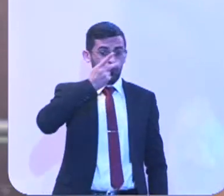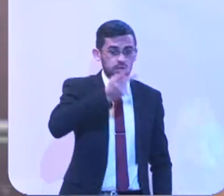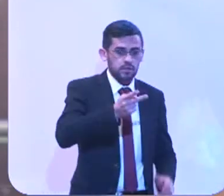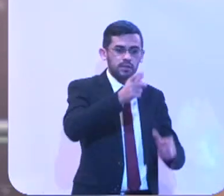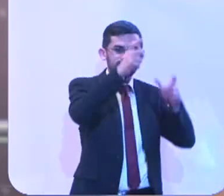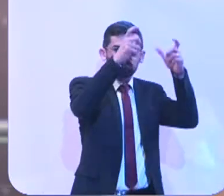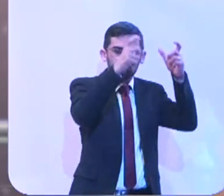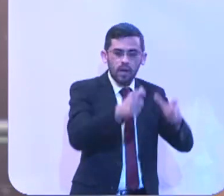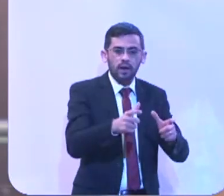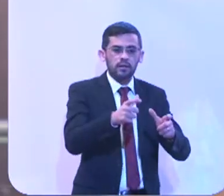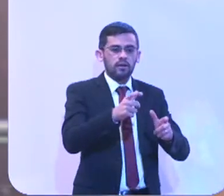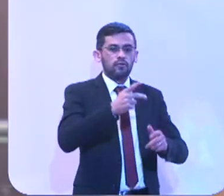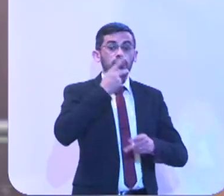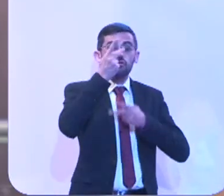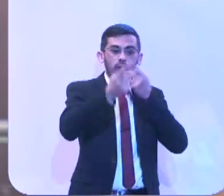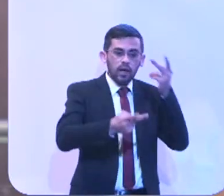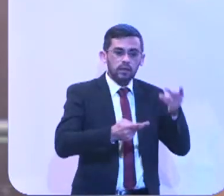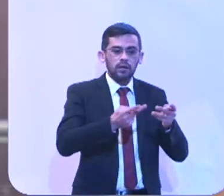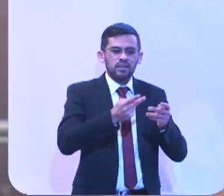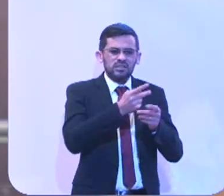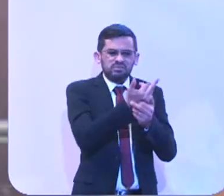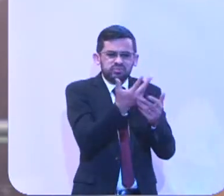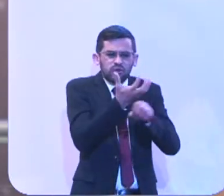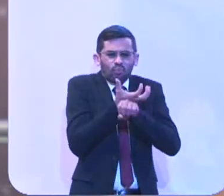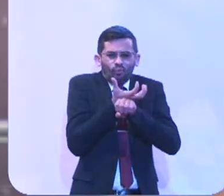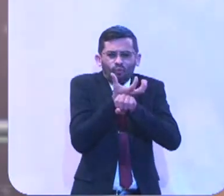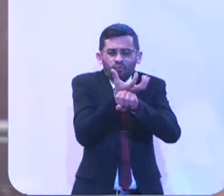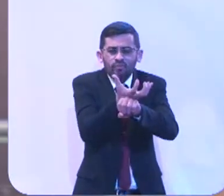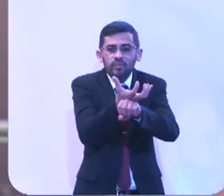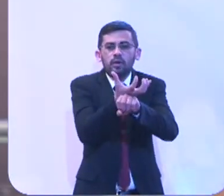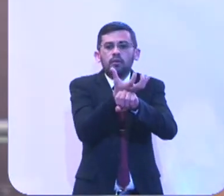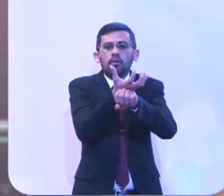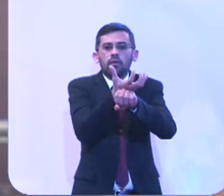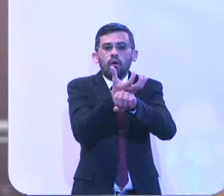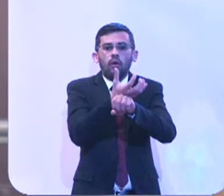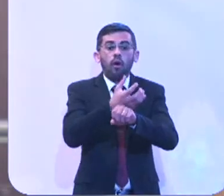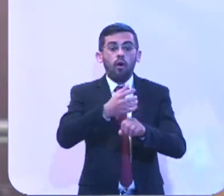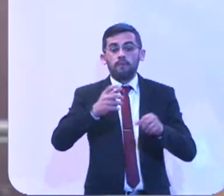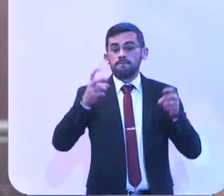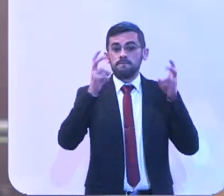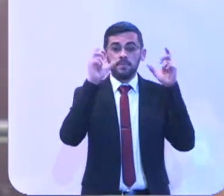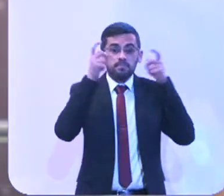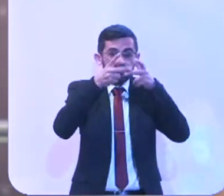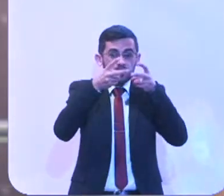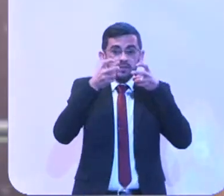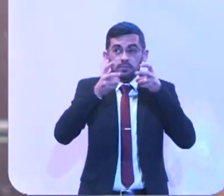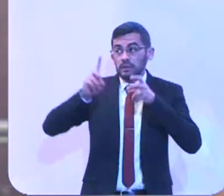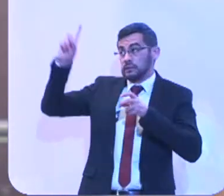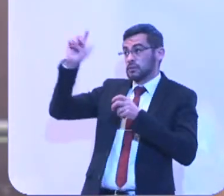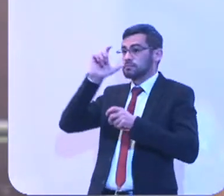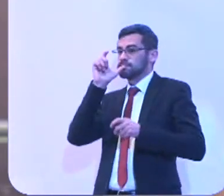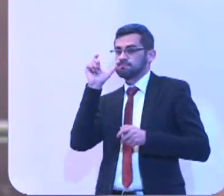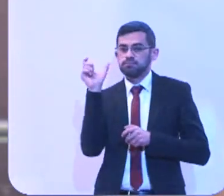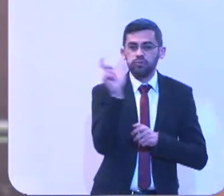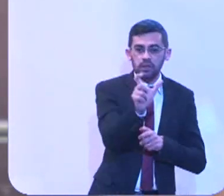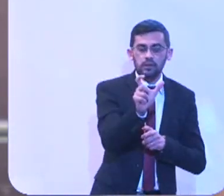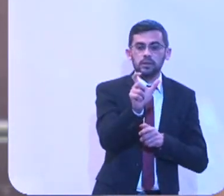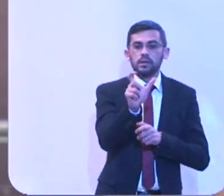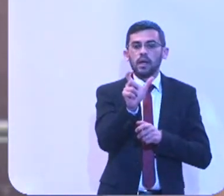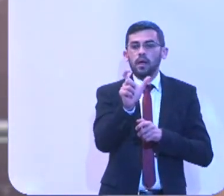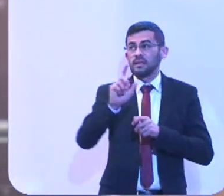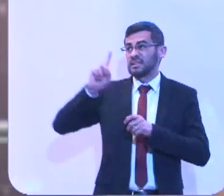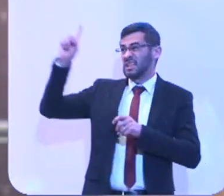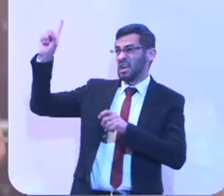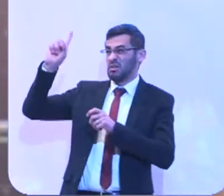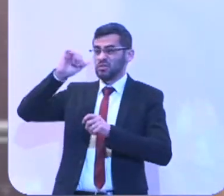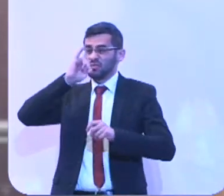a estes ossos e diga-lhes, ossos secos, ouçam a palavra do Senhor. Assim